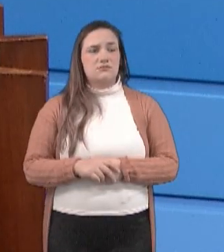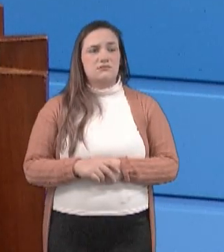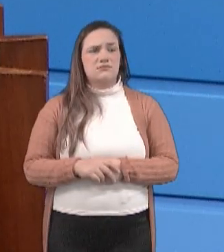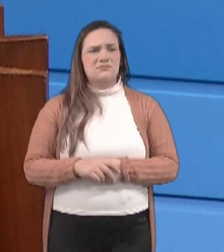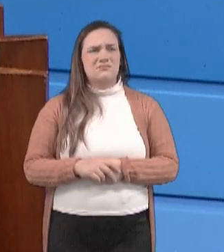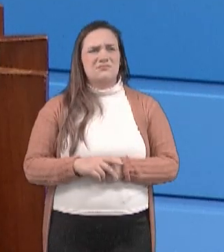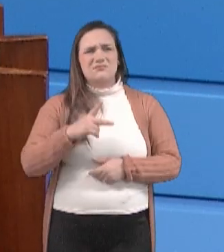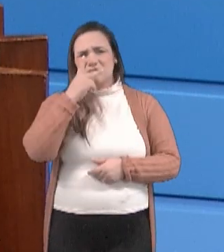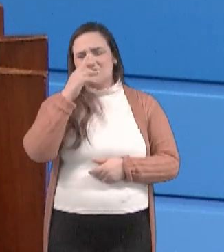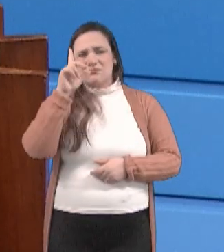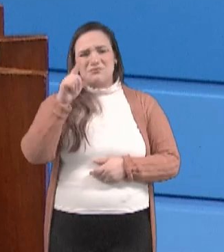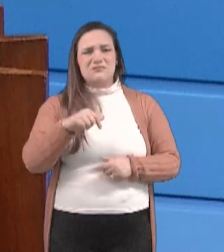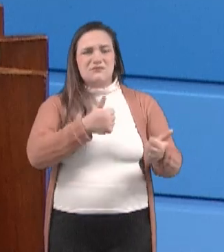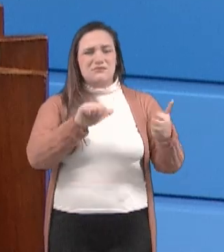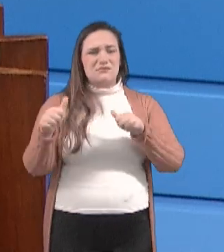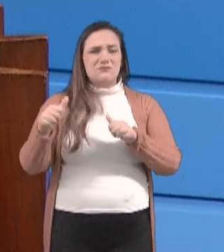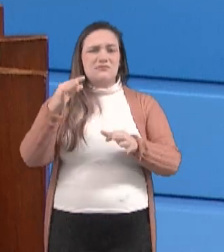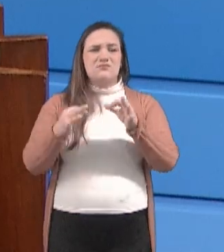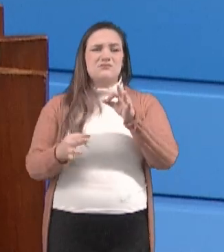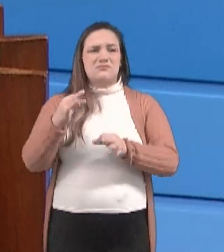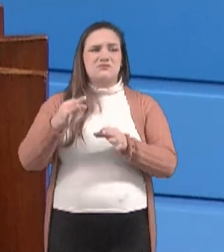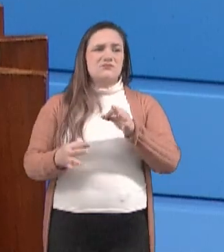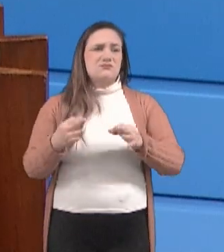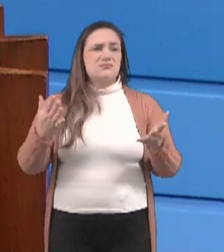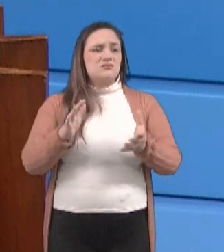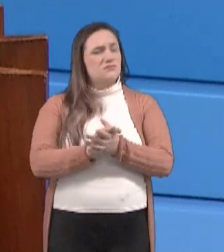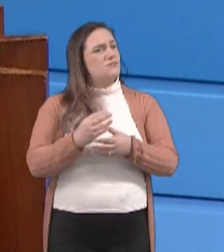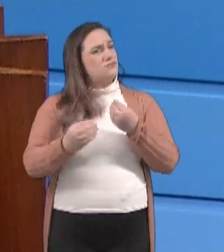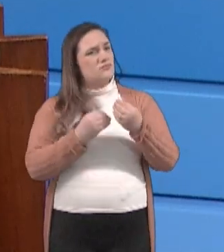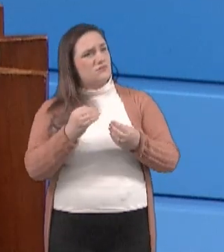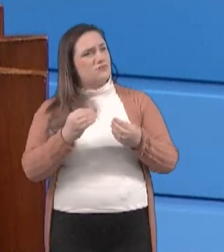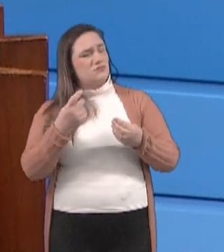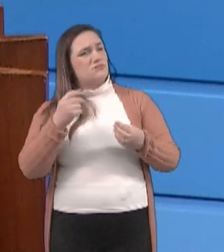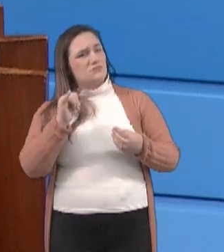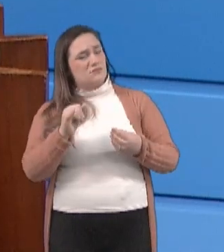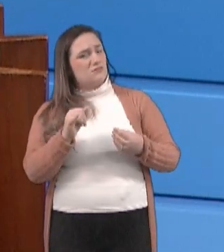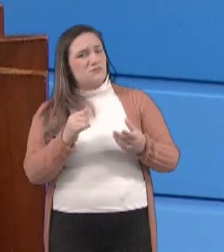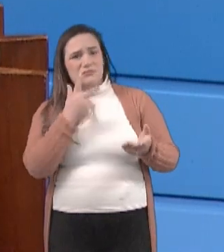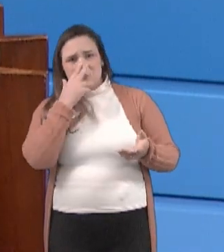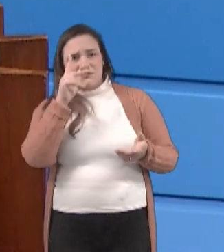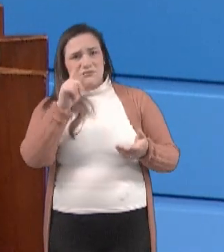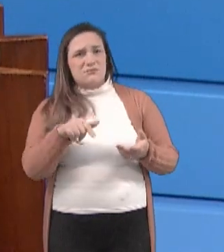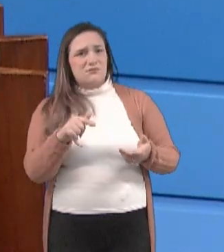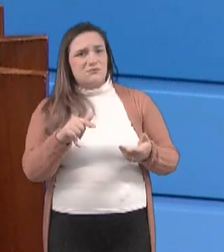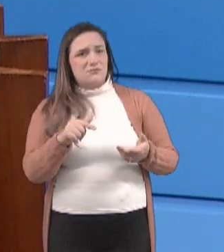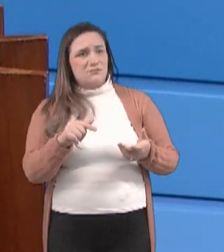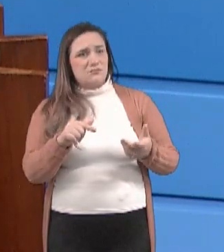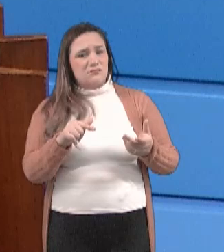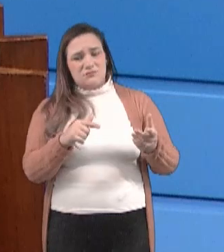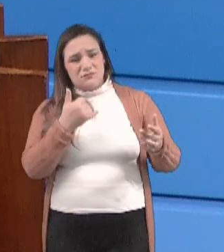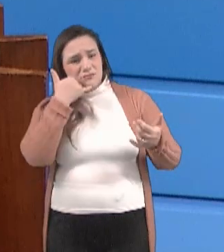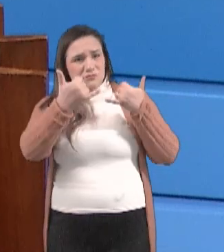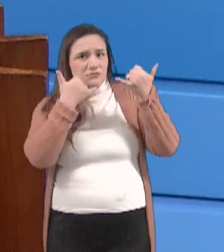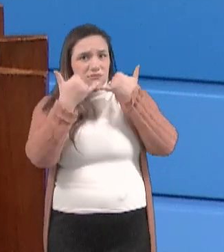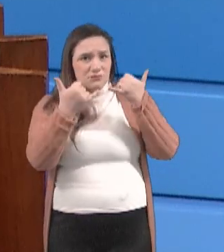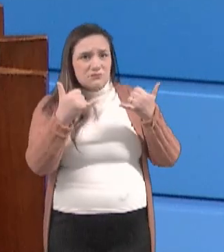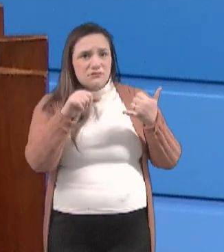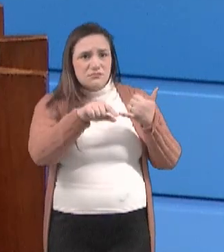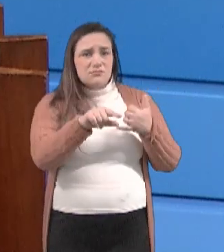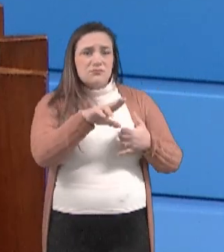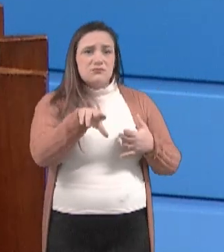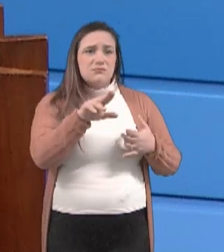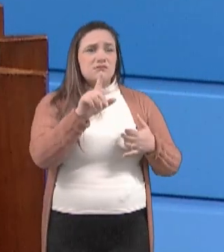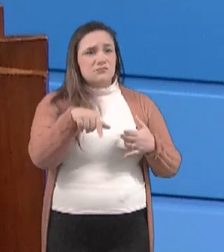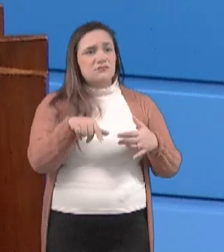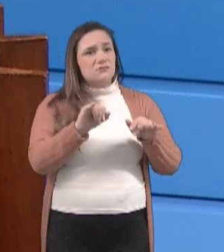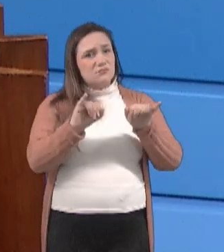9 aparelhos estavam submetidos à análise judicial, enfim, como se dando a entender que todos aqueles telefones que ali estavam